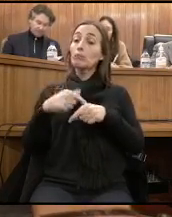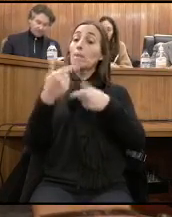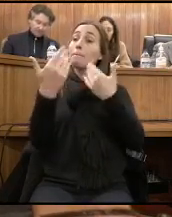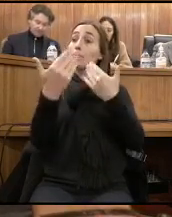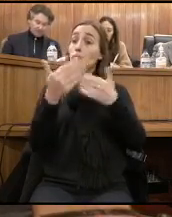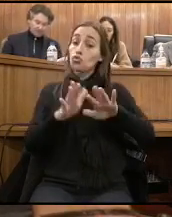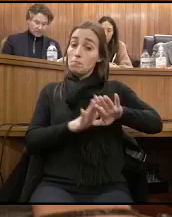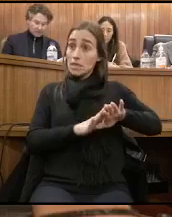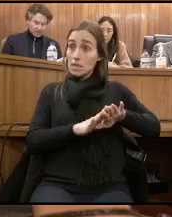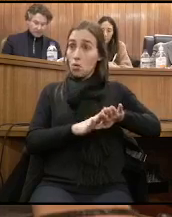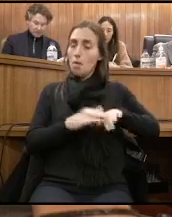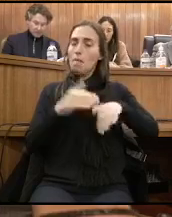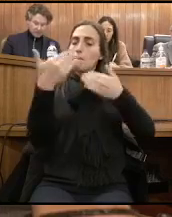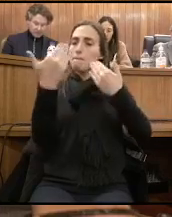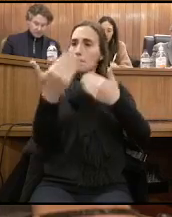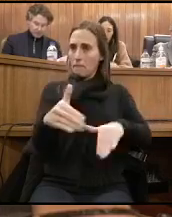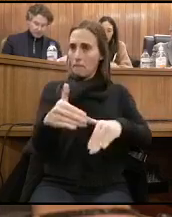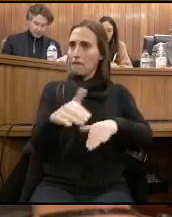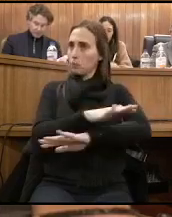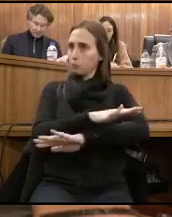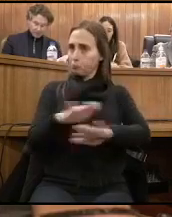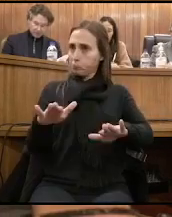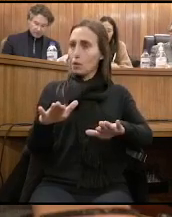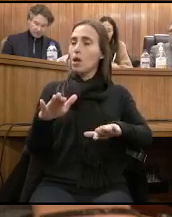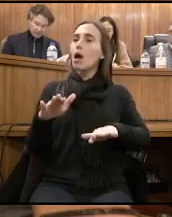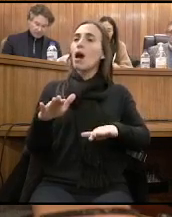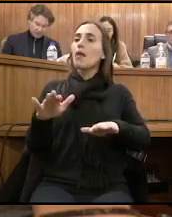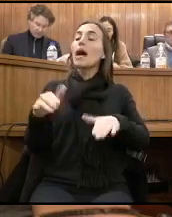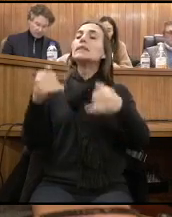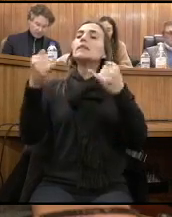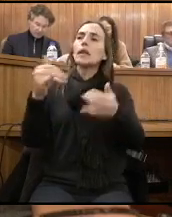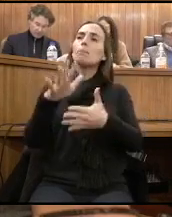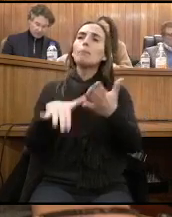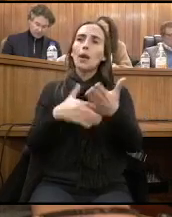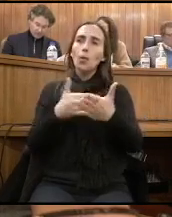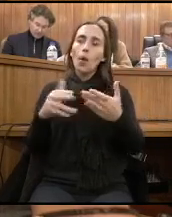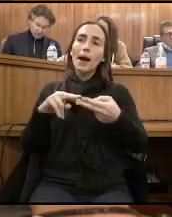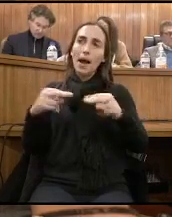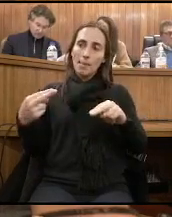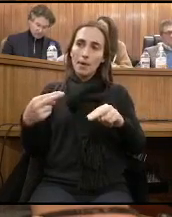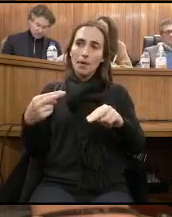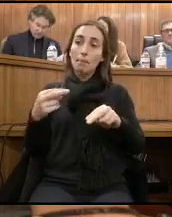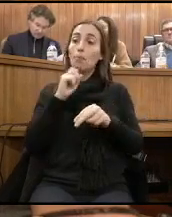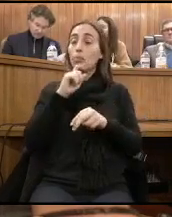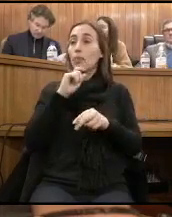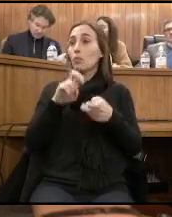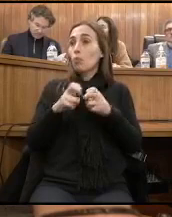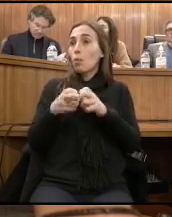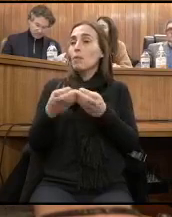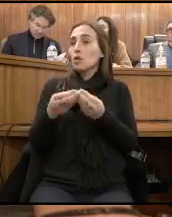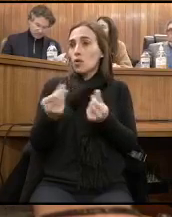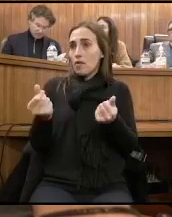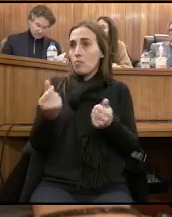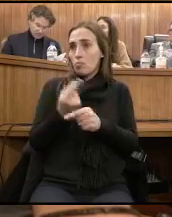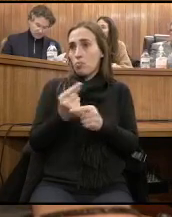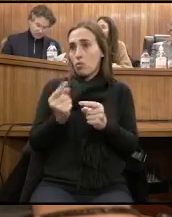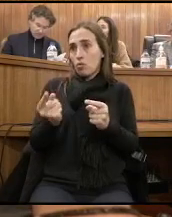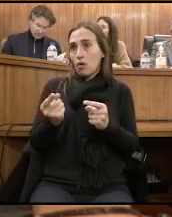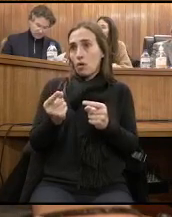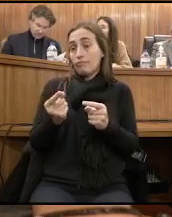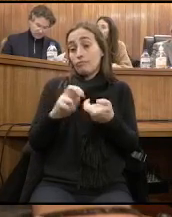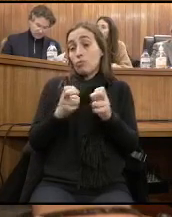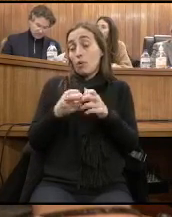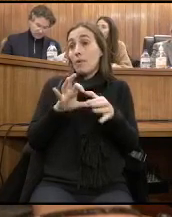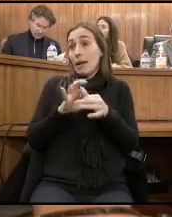desta suspensão, qual é o plano que a Câmara tem para fazer face ao problema que está por